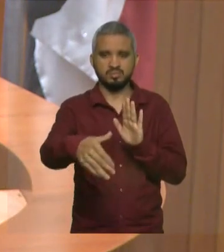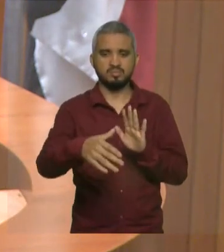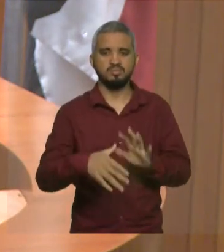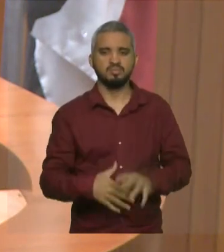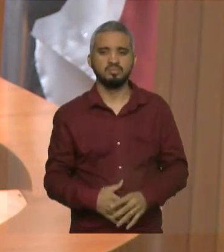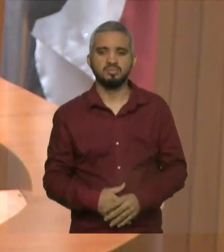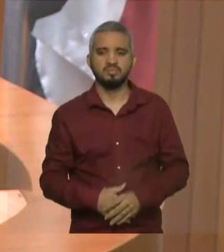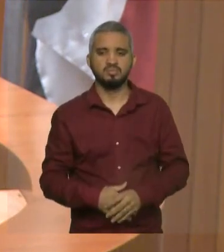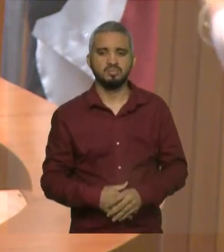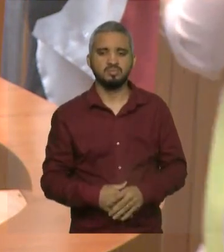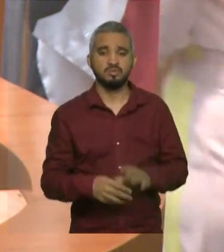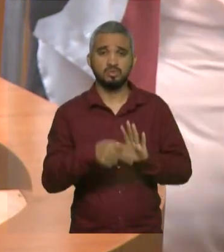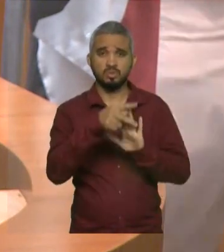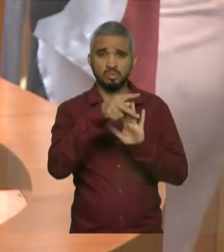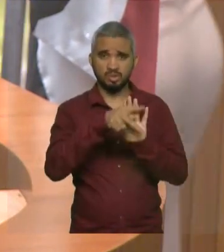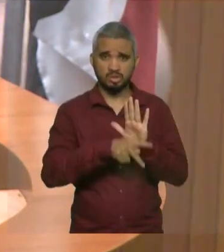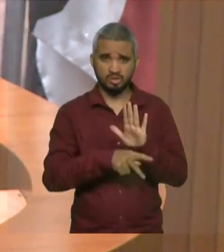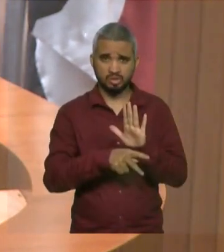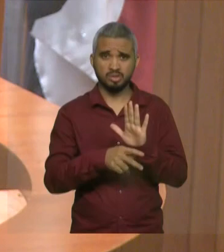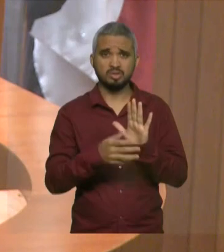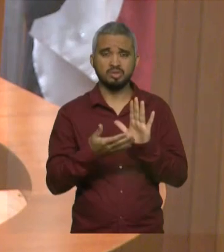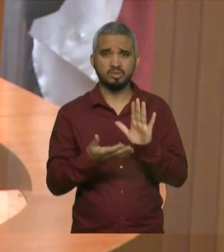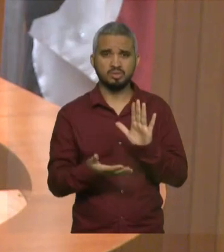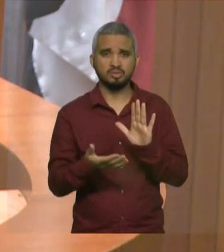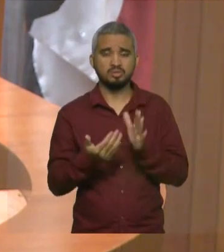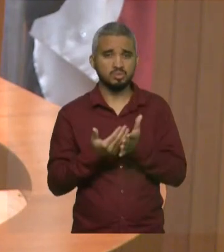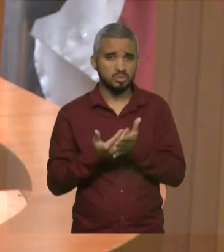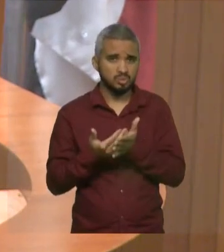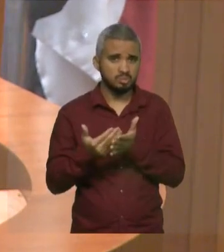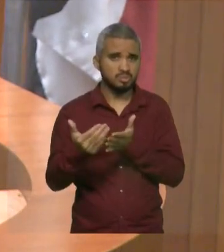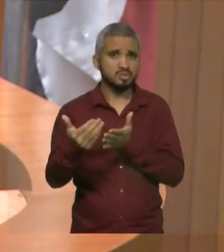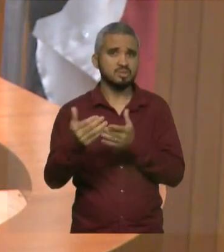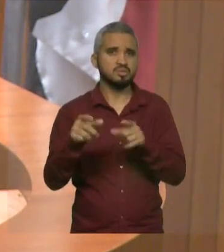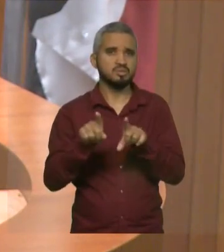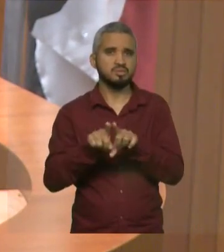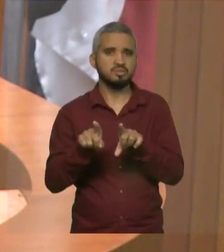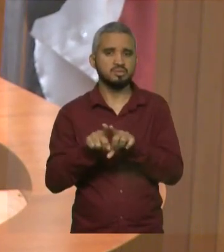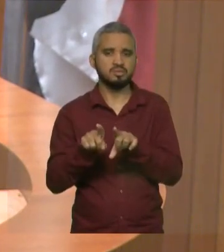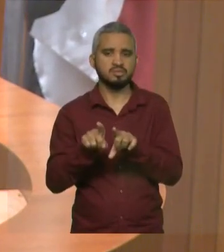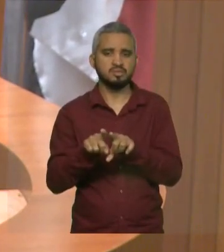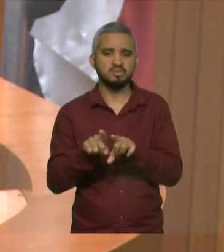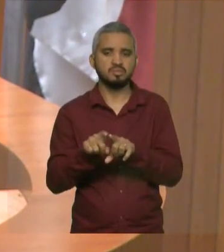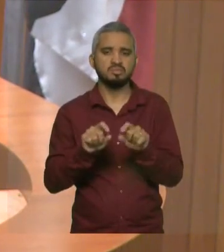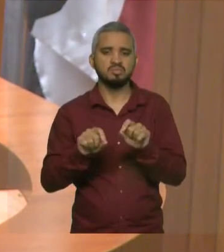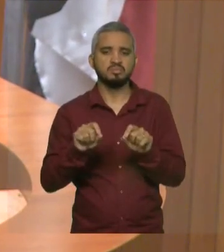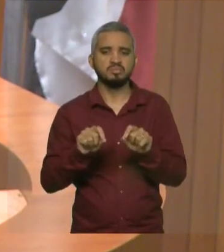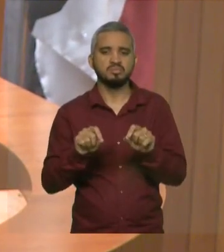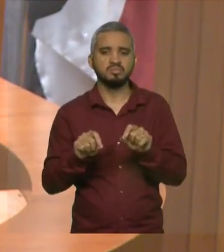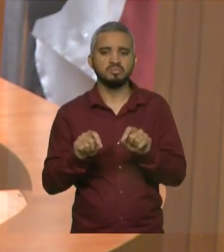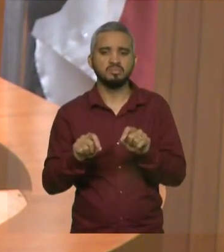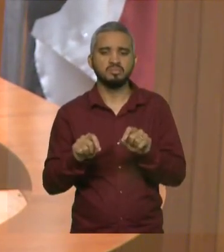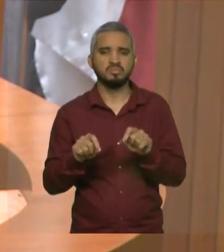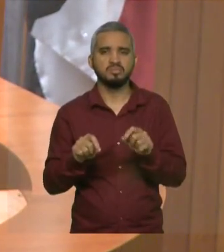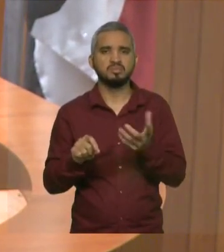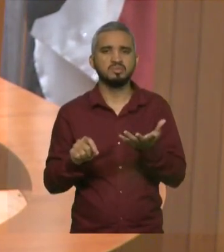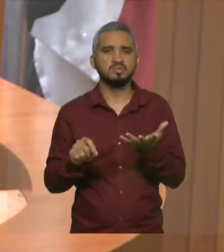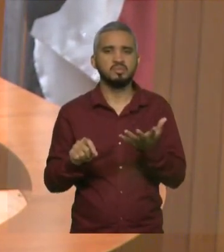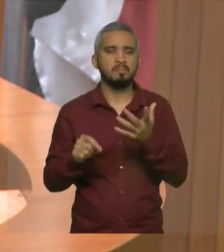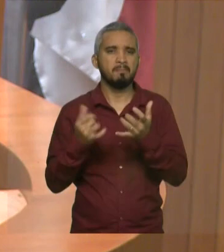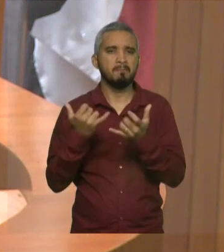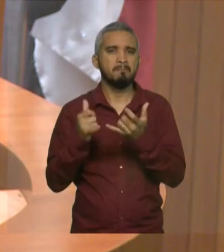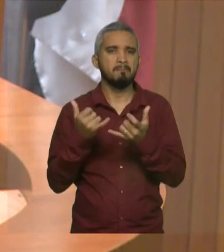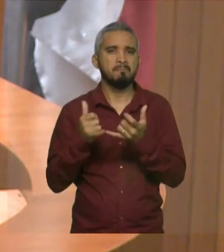do nosso projeto de gestão. Começar, deputada Edivaldo Holanda, pela exclusão. Qual é essa exclusão?